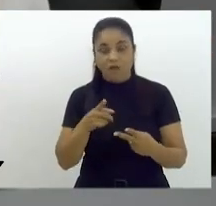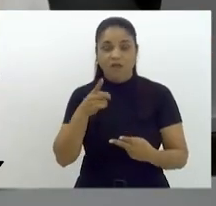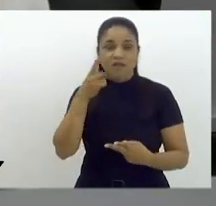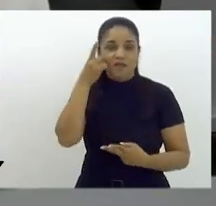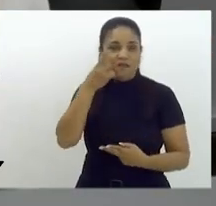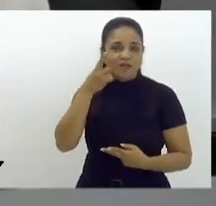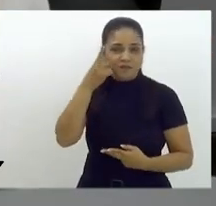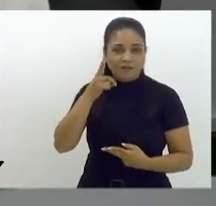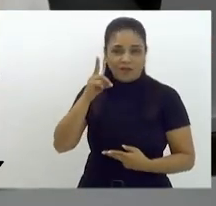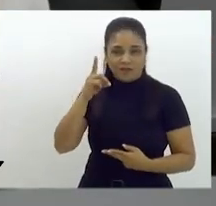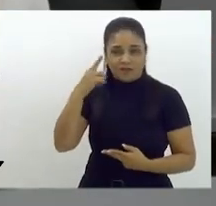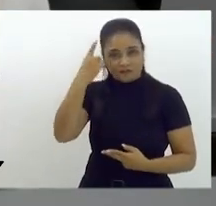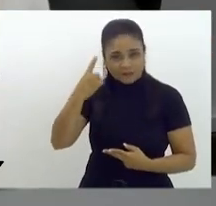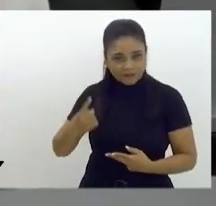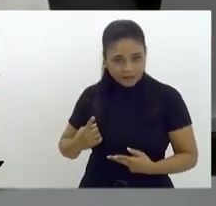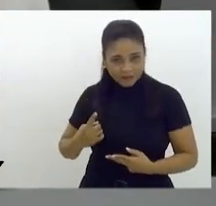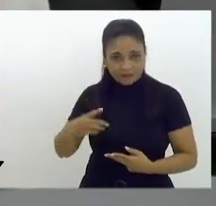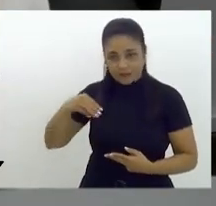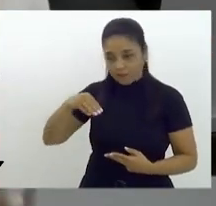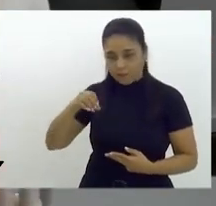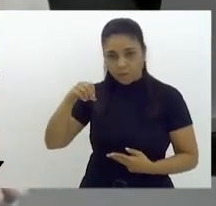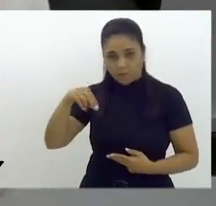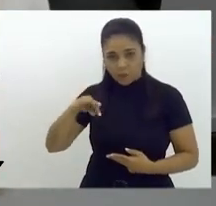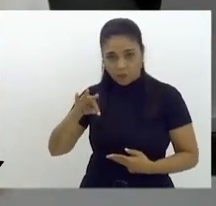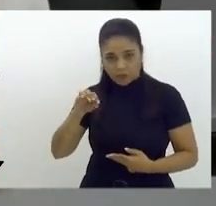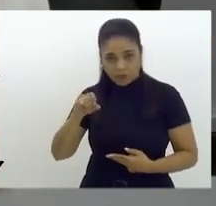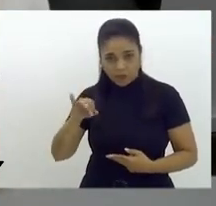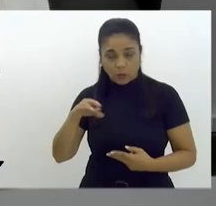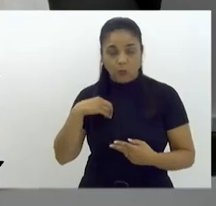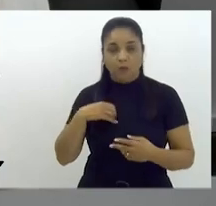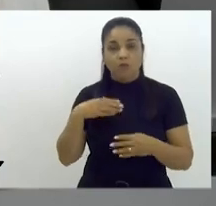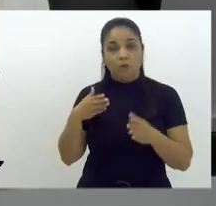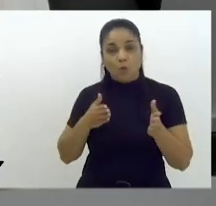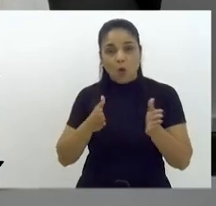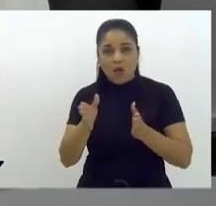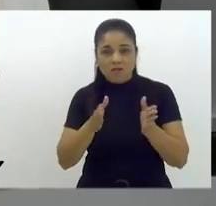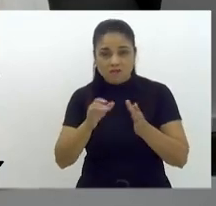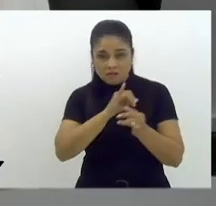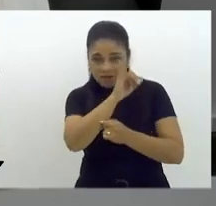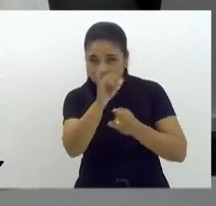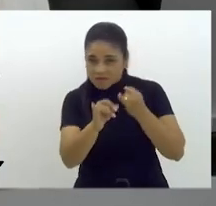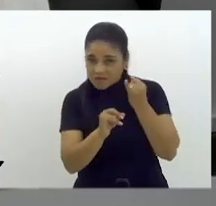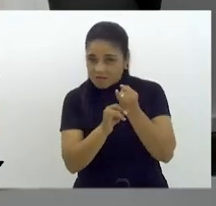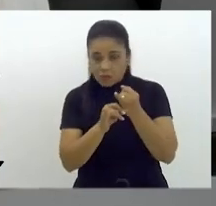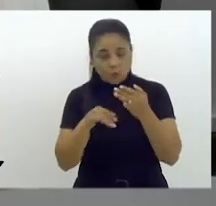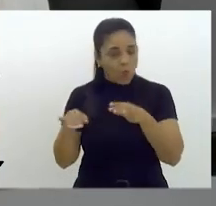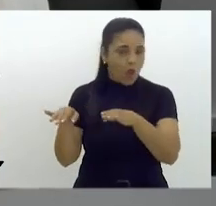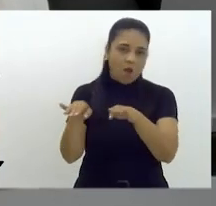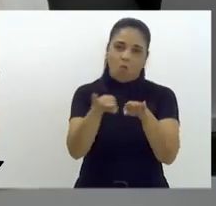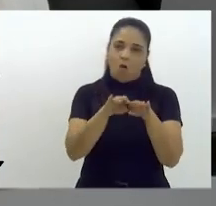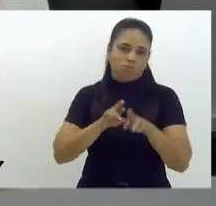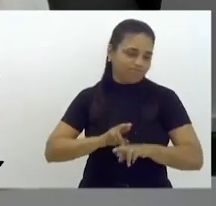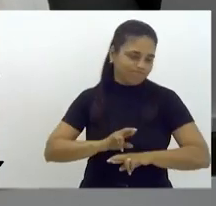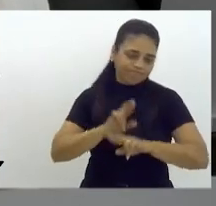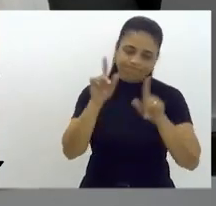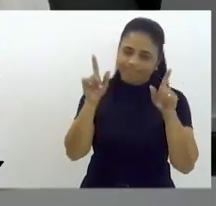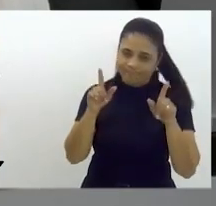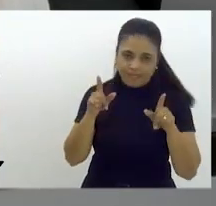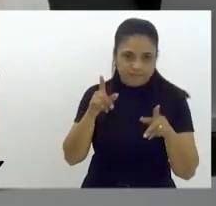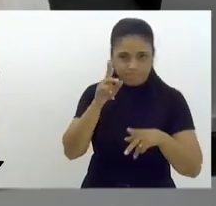muito bem aqui eu quero só ressaltar o acesso à internet não é um acesso igualitário para a população toda